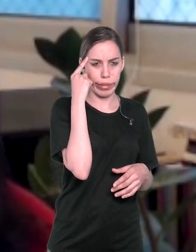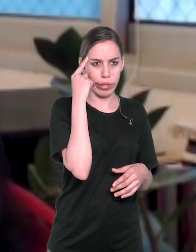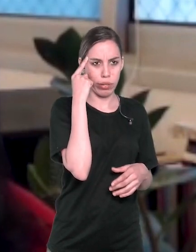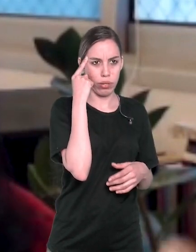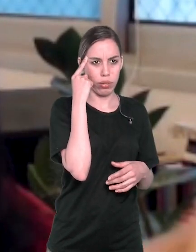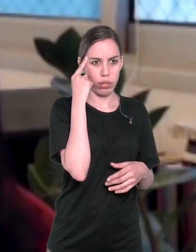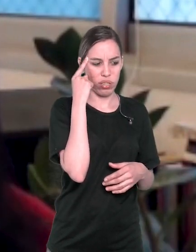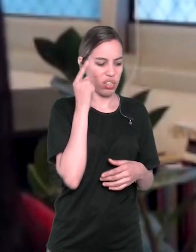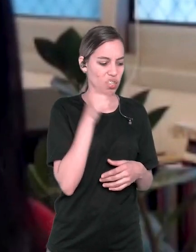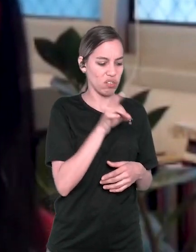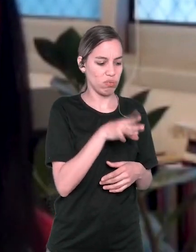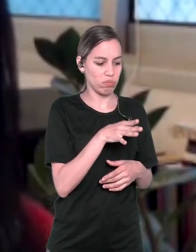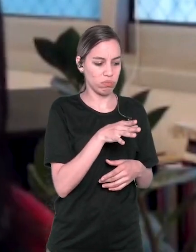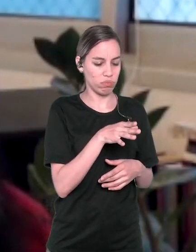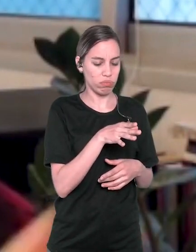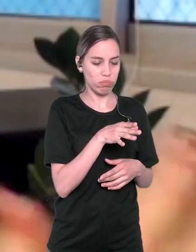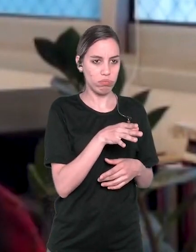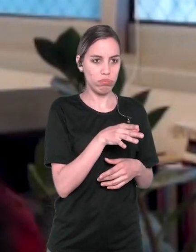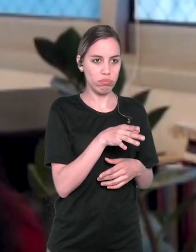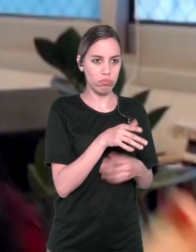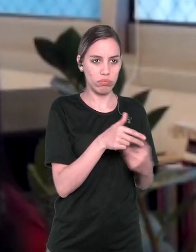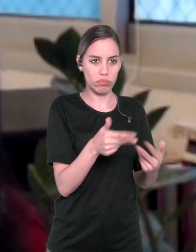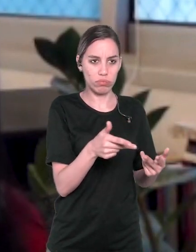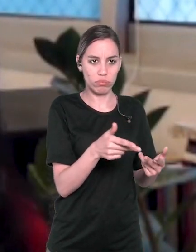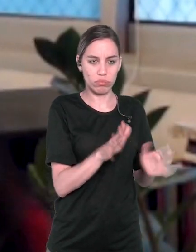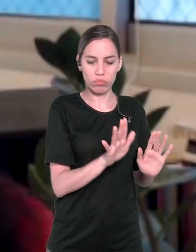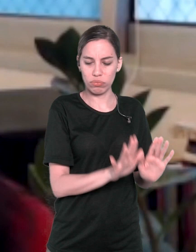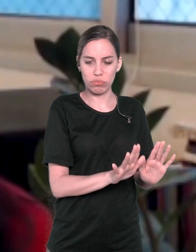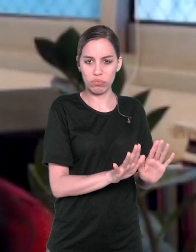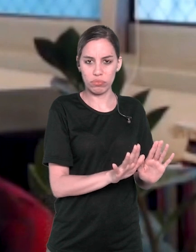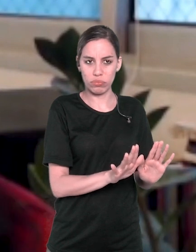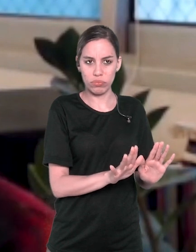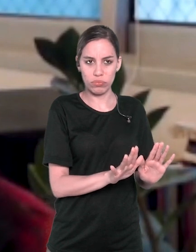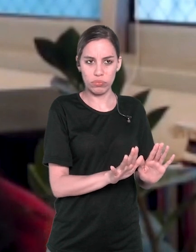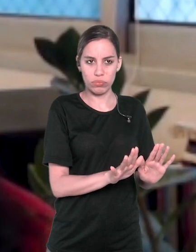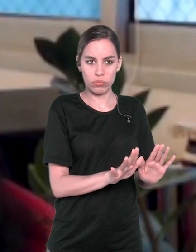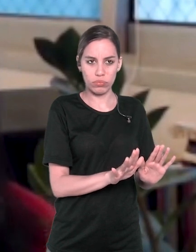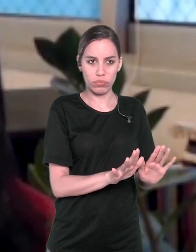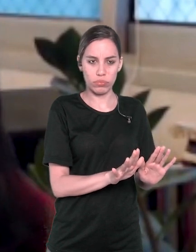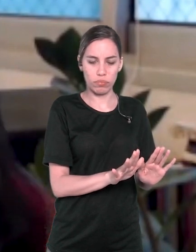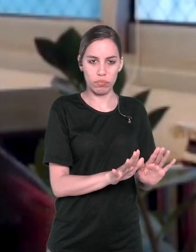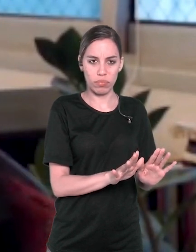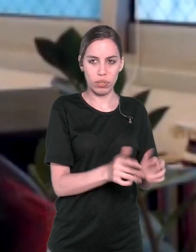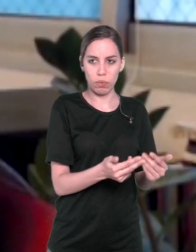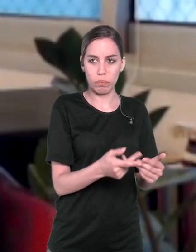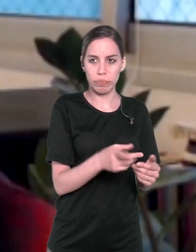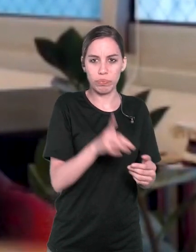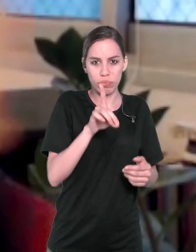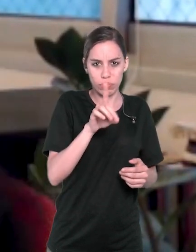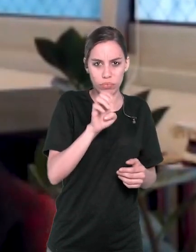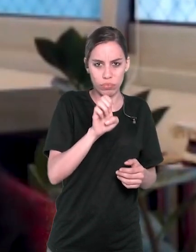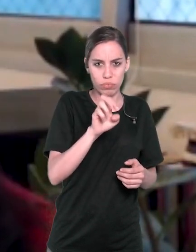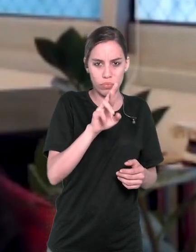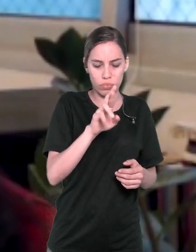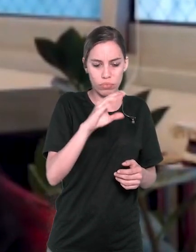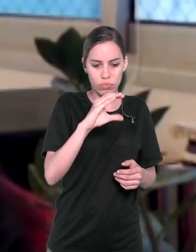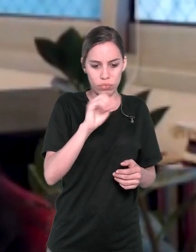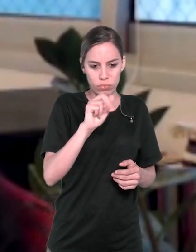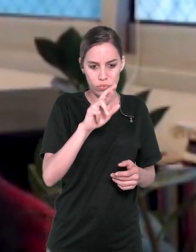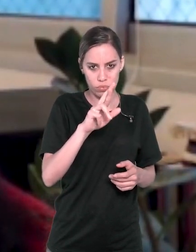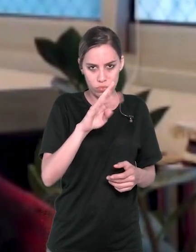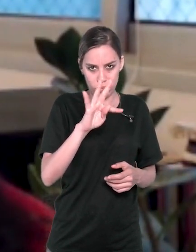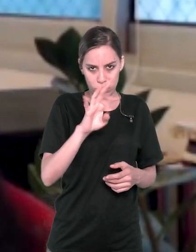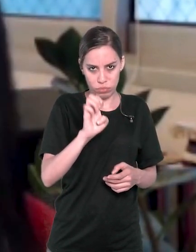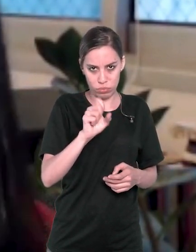como meros mecanismos, né, como Descartes os considerou, para